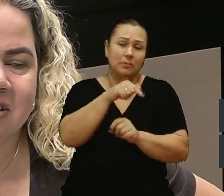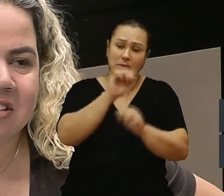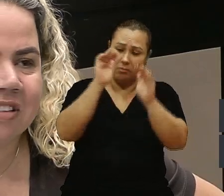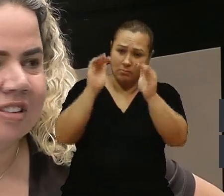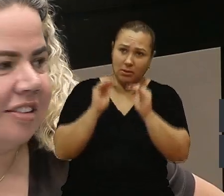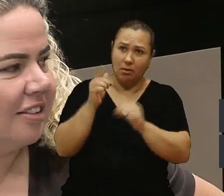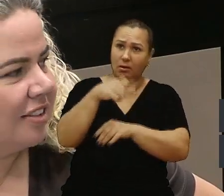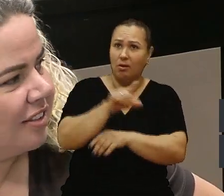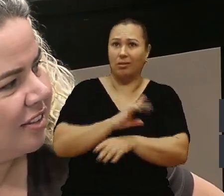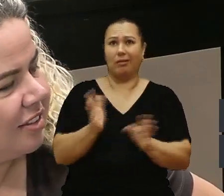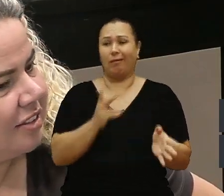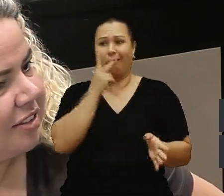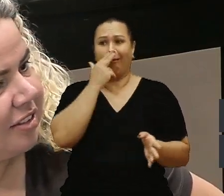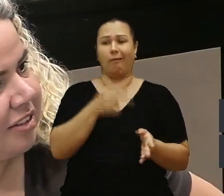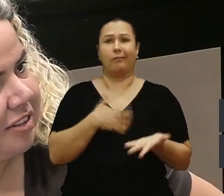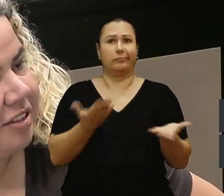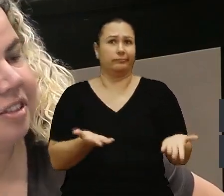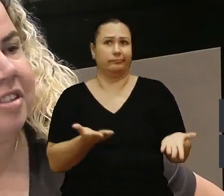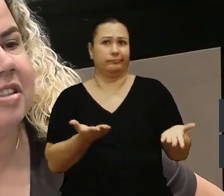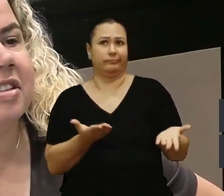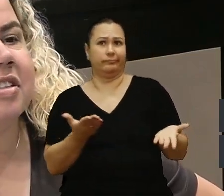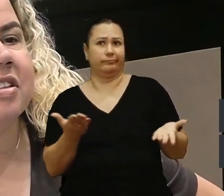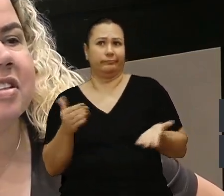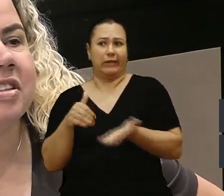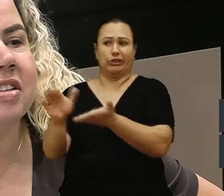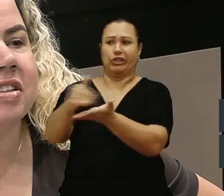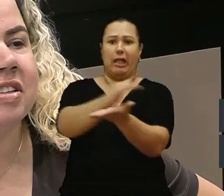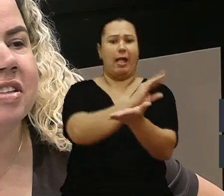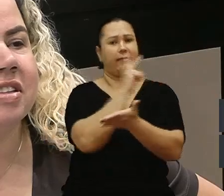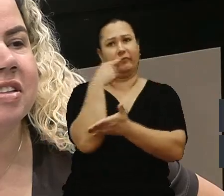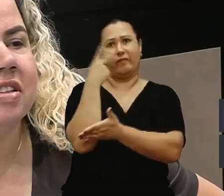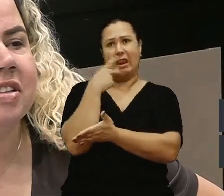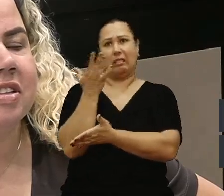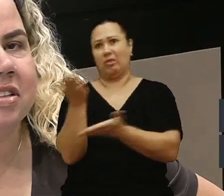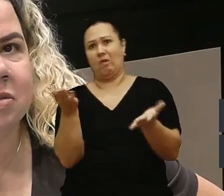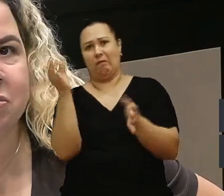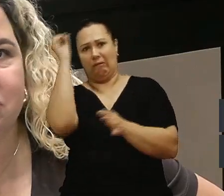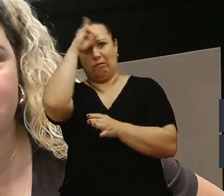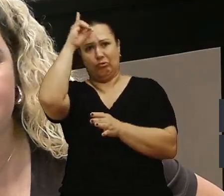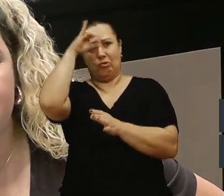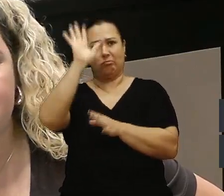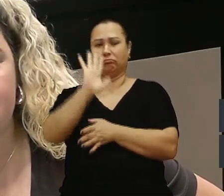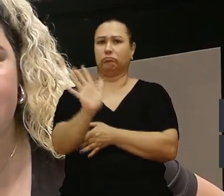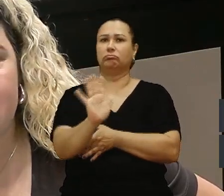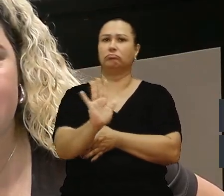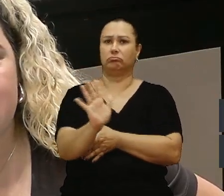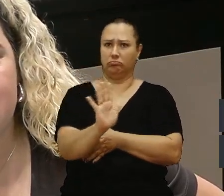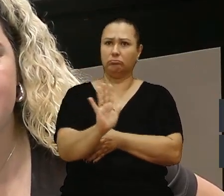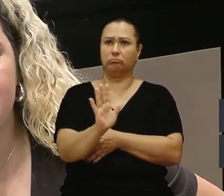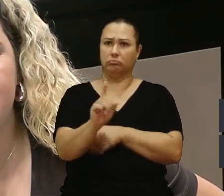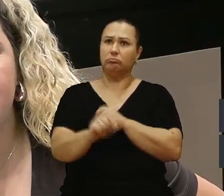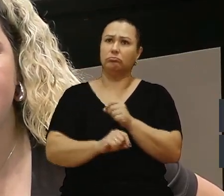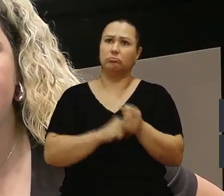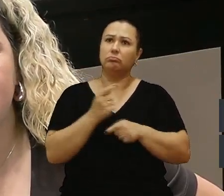dá para subestimar vereador nenhum aqui. Não dá para tirar vereador nenhum para otário aqui dentro, né? Tem que lembrar que aqui os vereadores têm